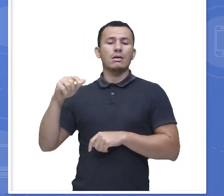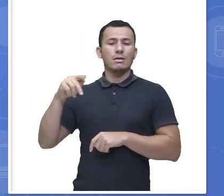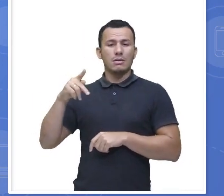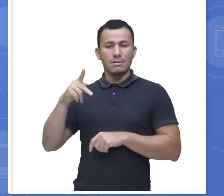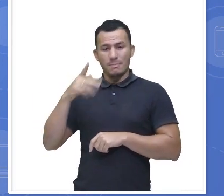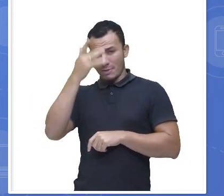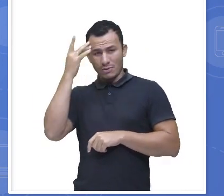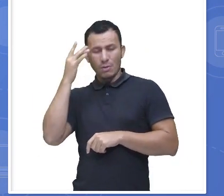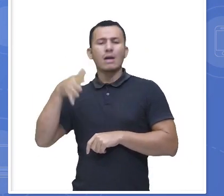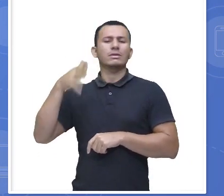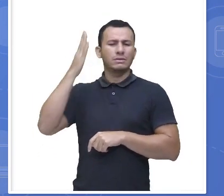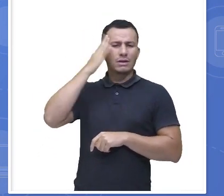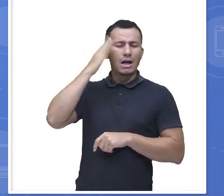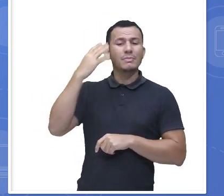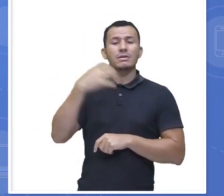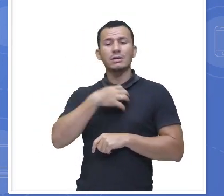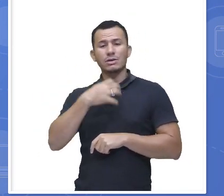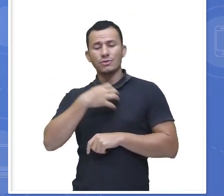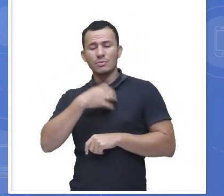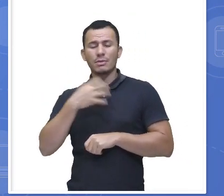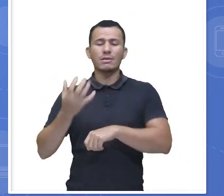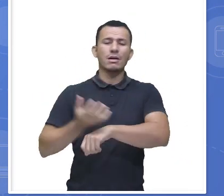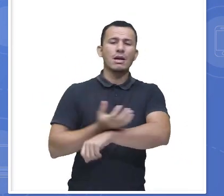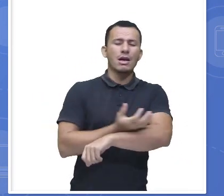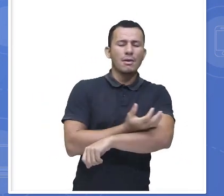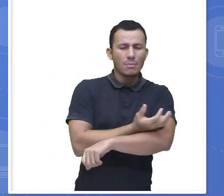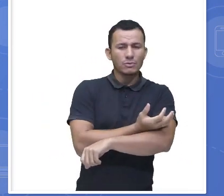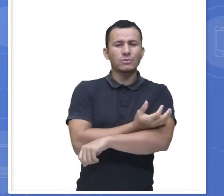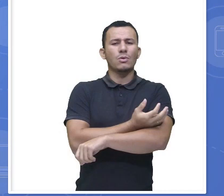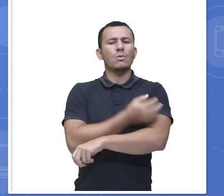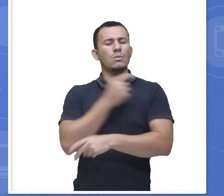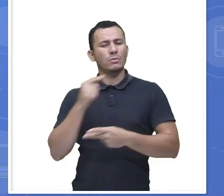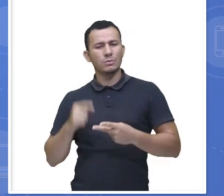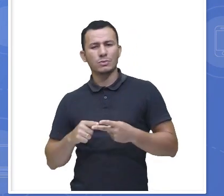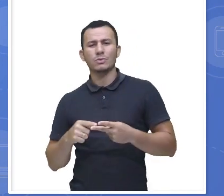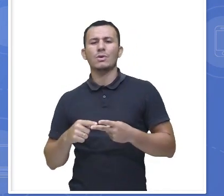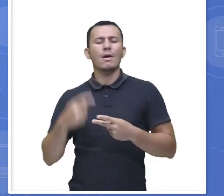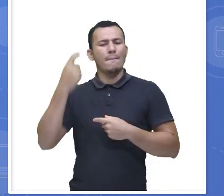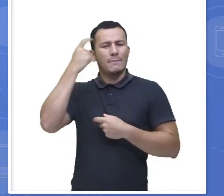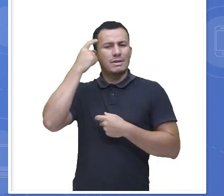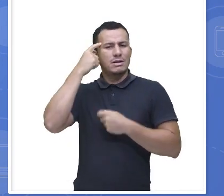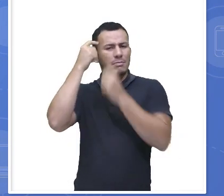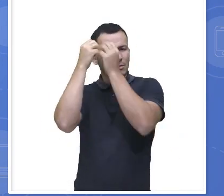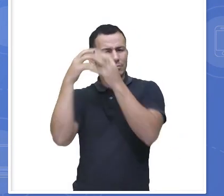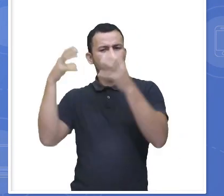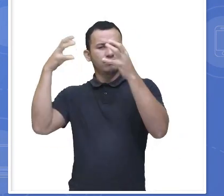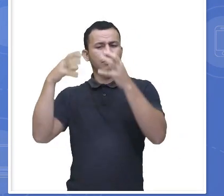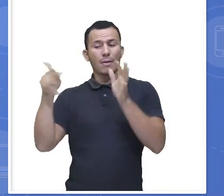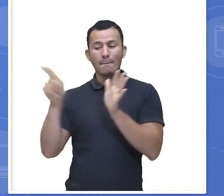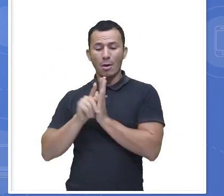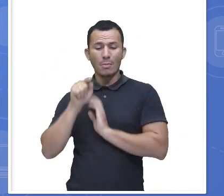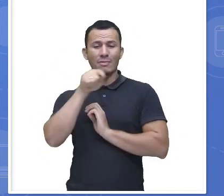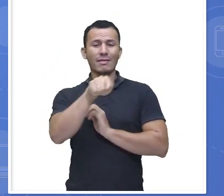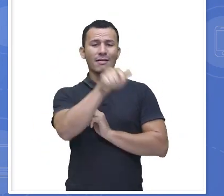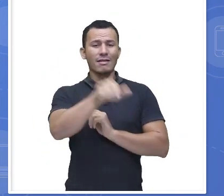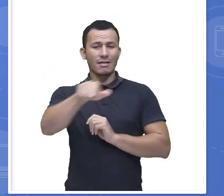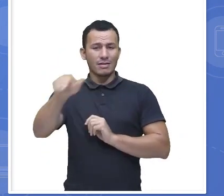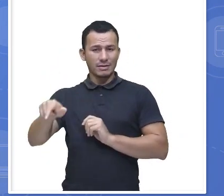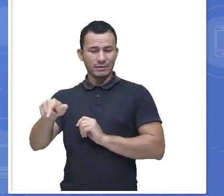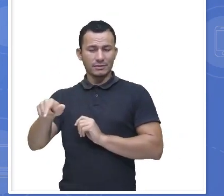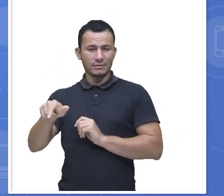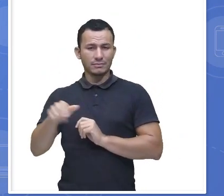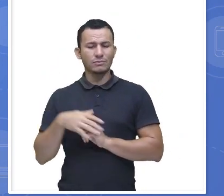ele conhece os sentimentos, as emoções, os pensamentos dos personagens. Ele fala